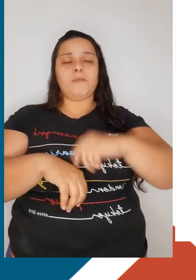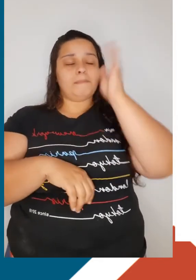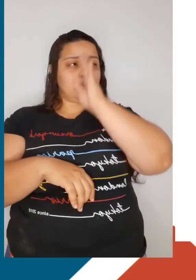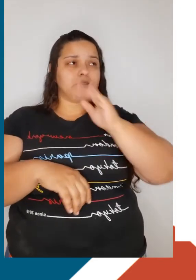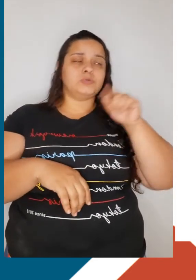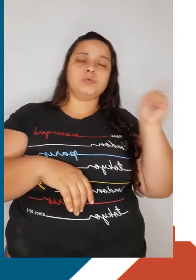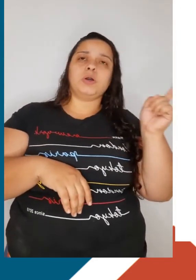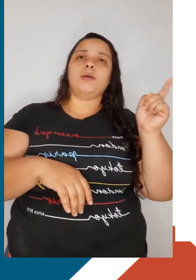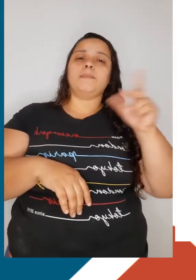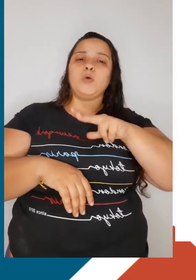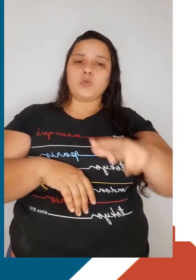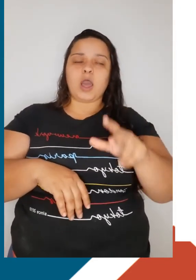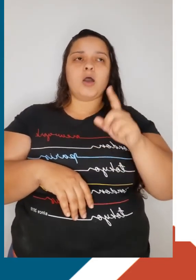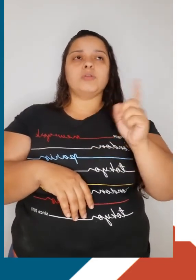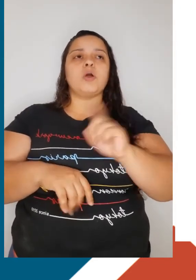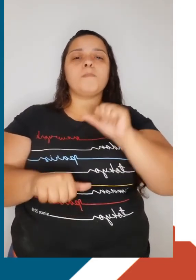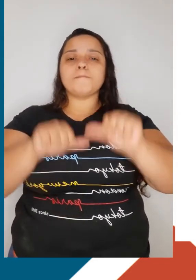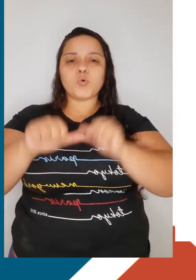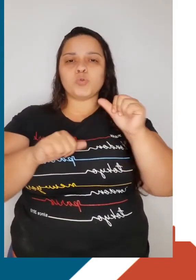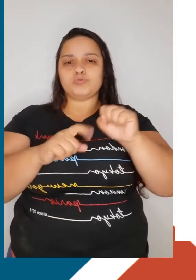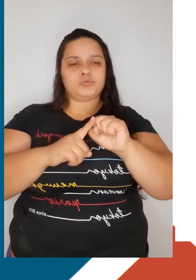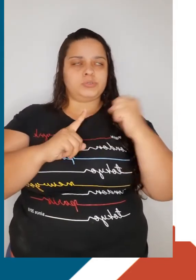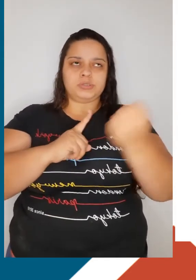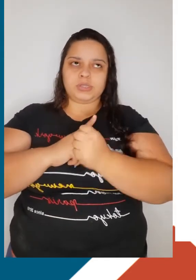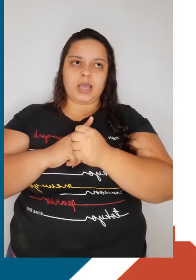relação colonial entre Brasil e Portugal não